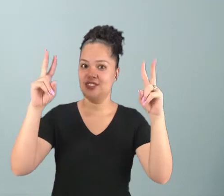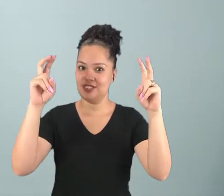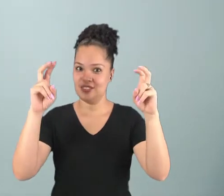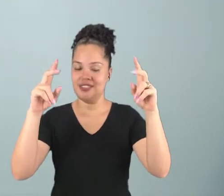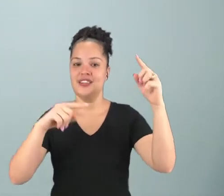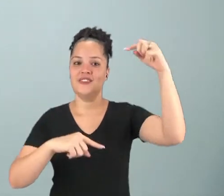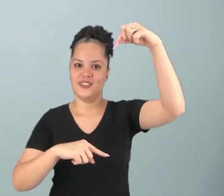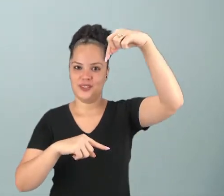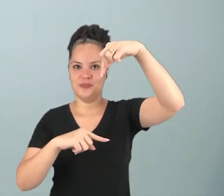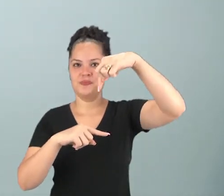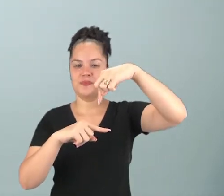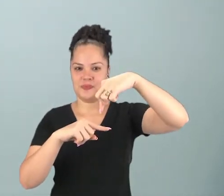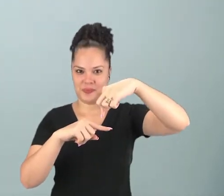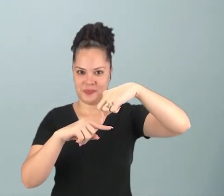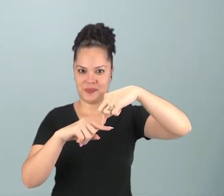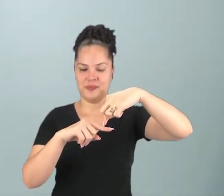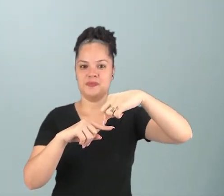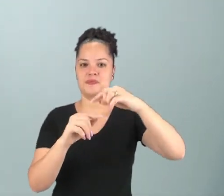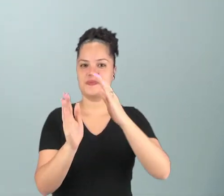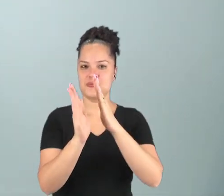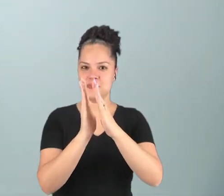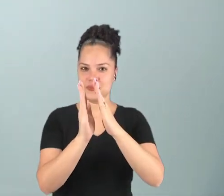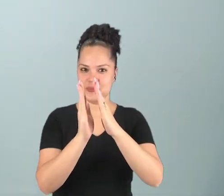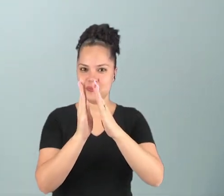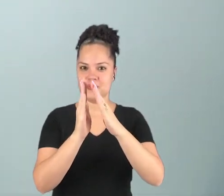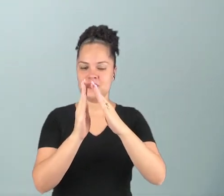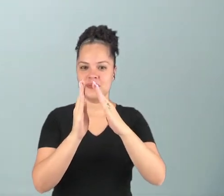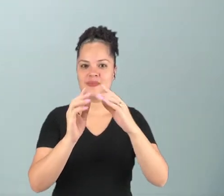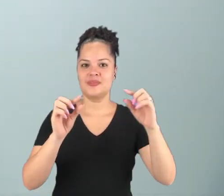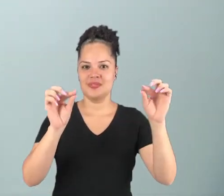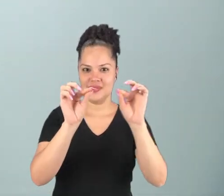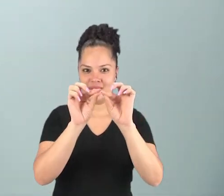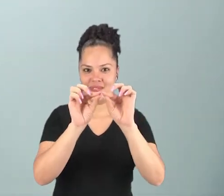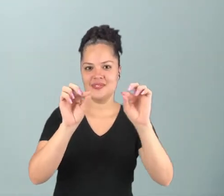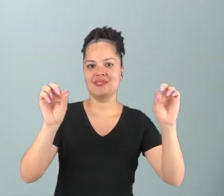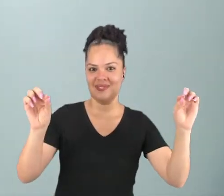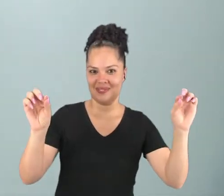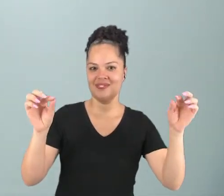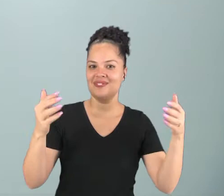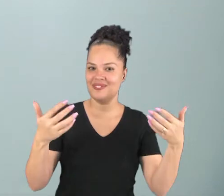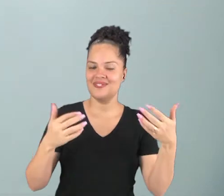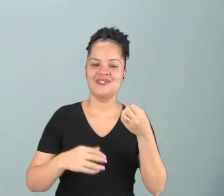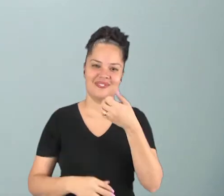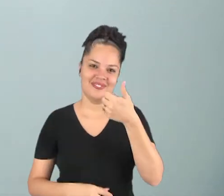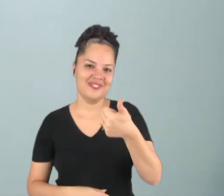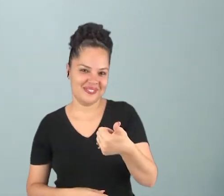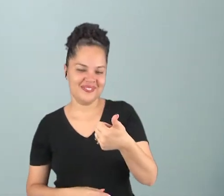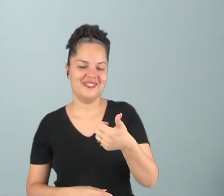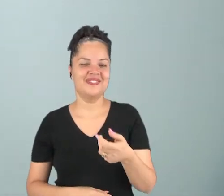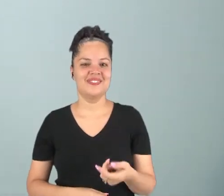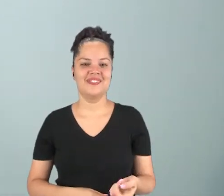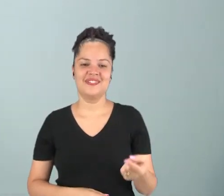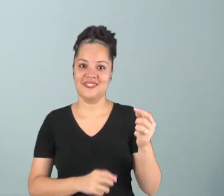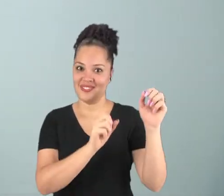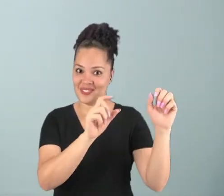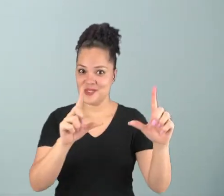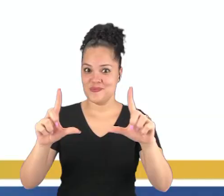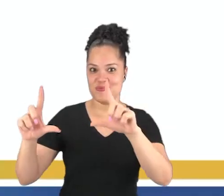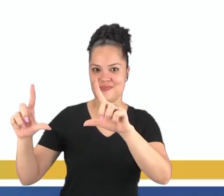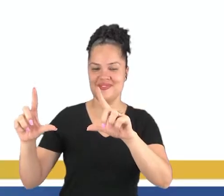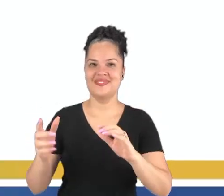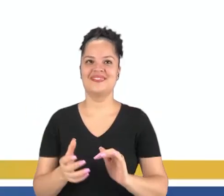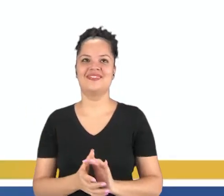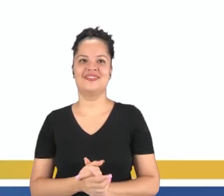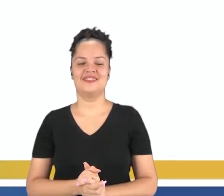sobre perpendicularidade e paralelismo entre retas. Tudo bem? Acompanhe comigo as imagens a